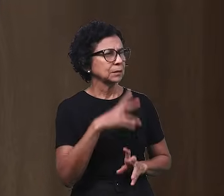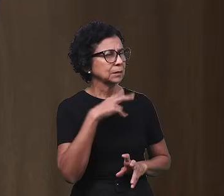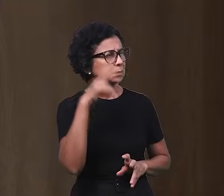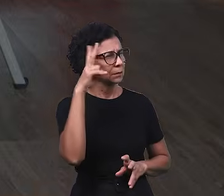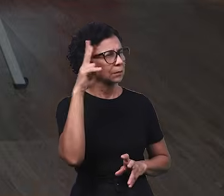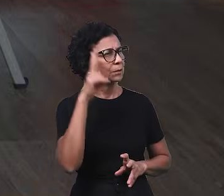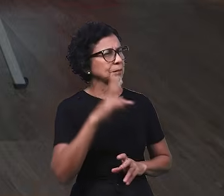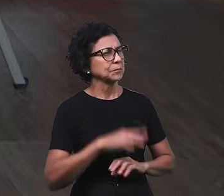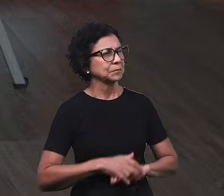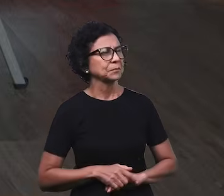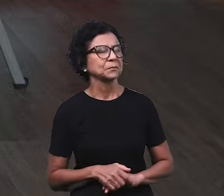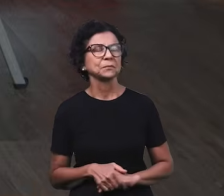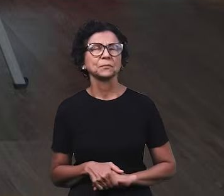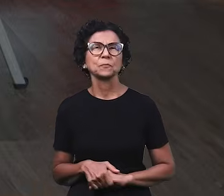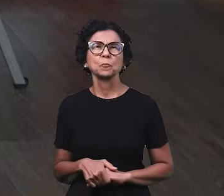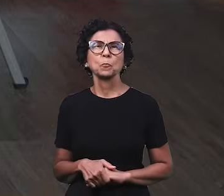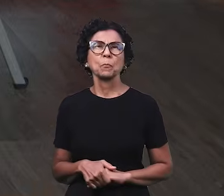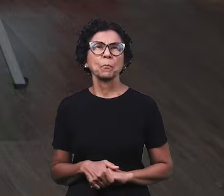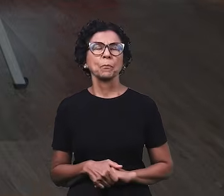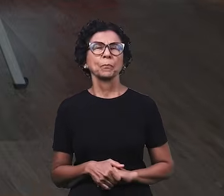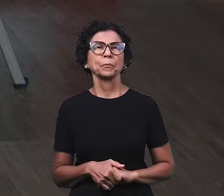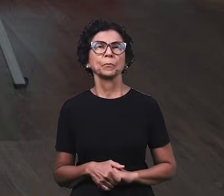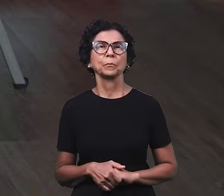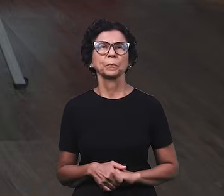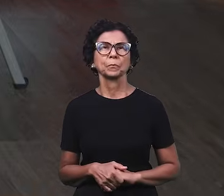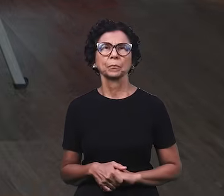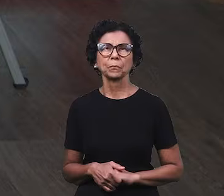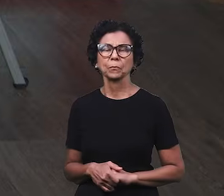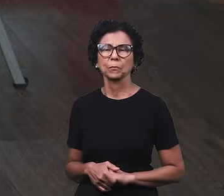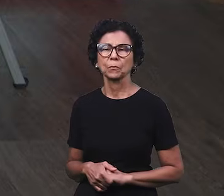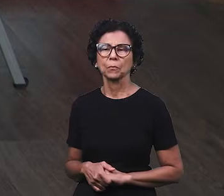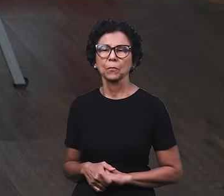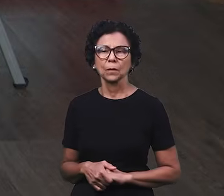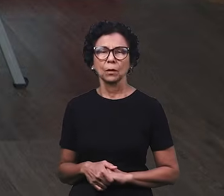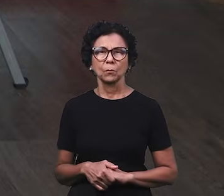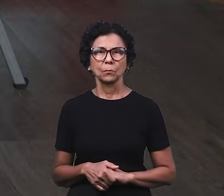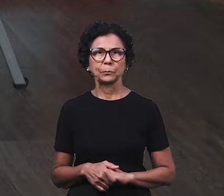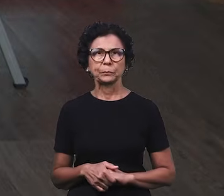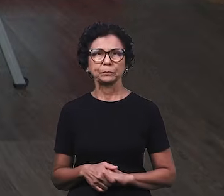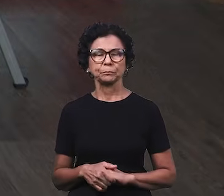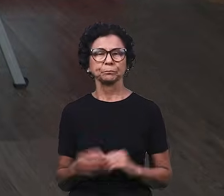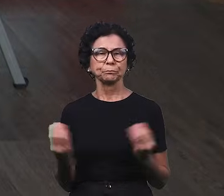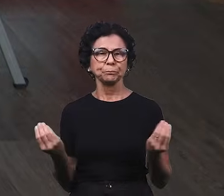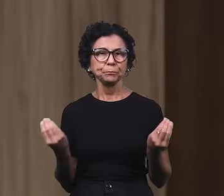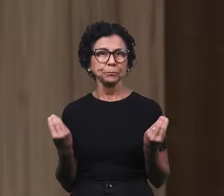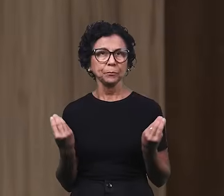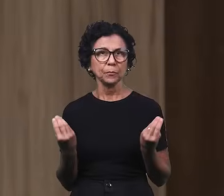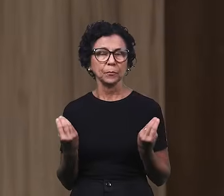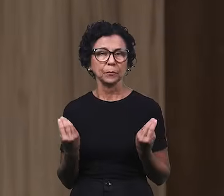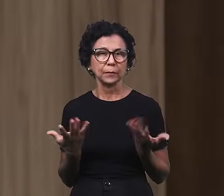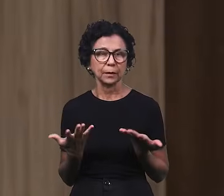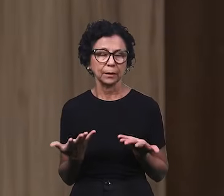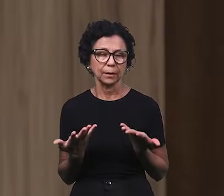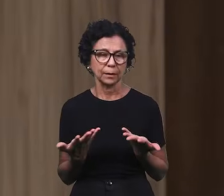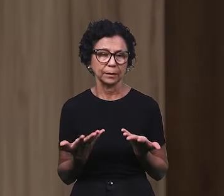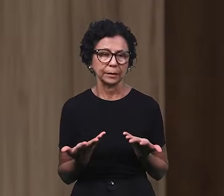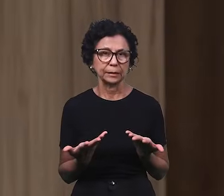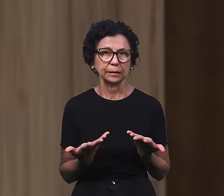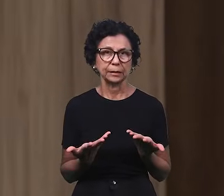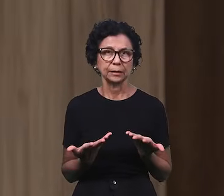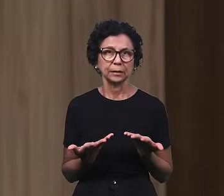isso. Olha, quando nós assim nos aproximamos da